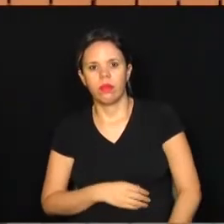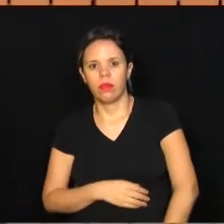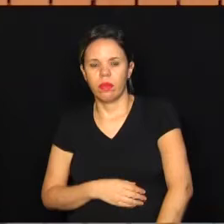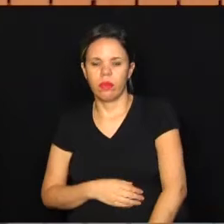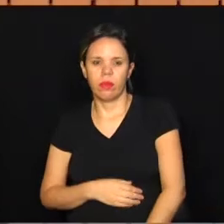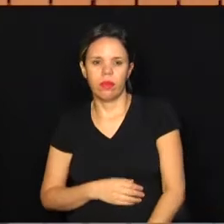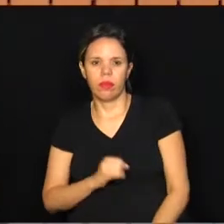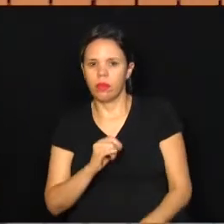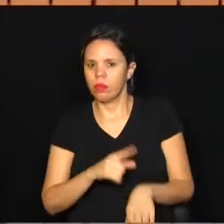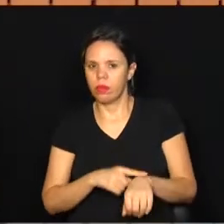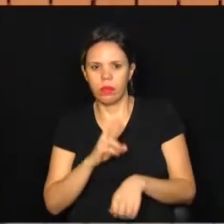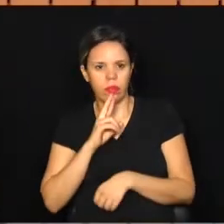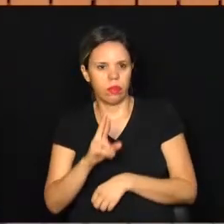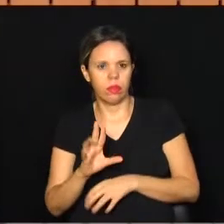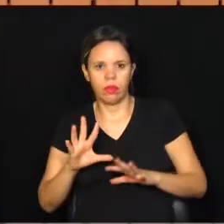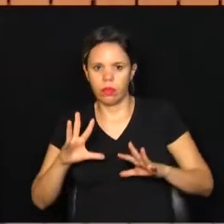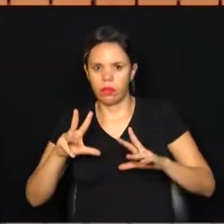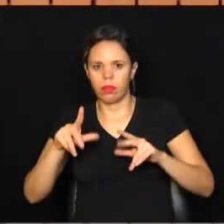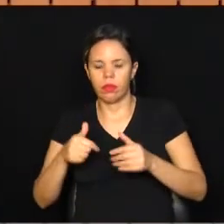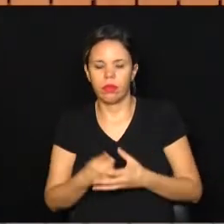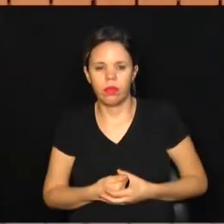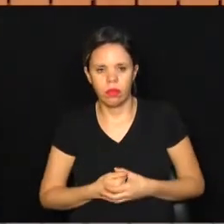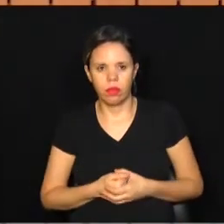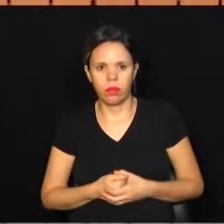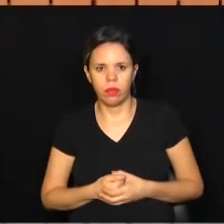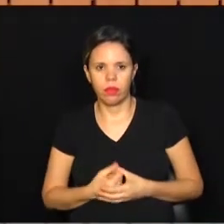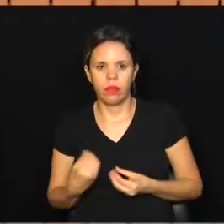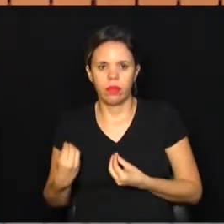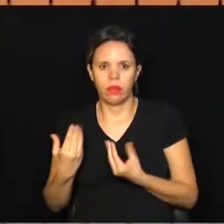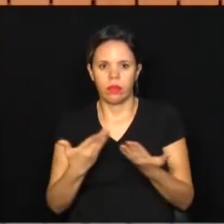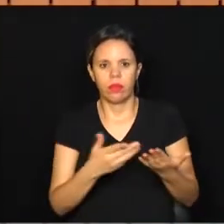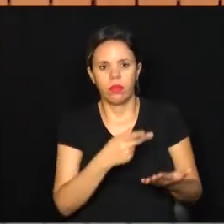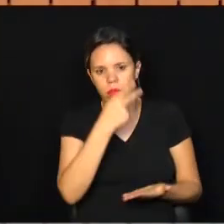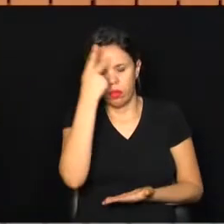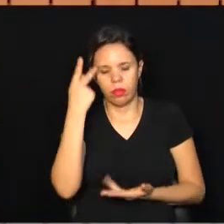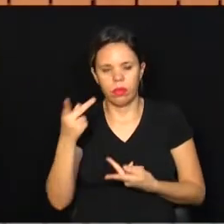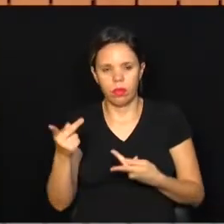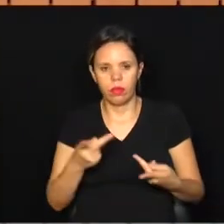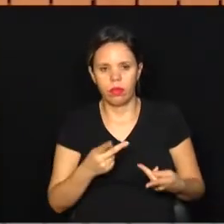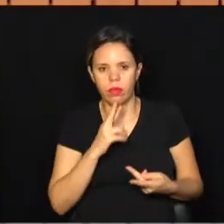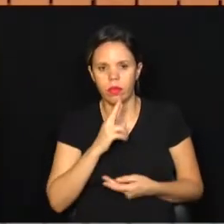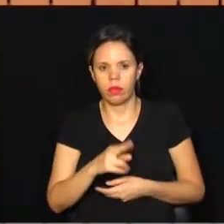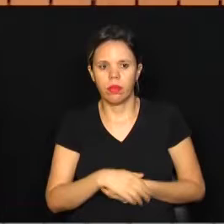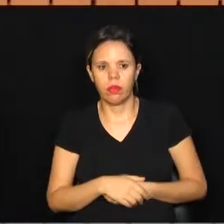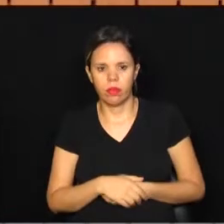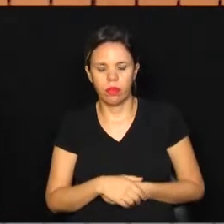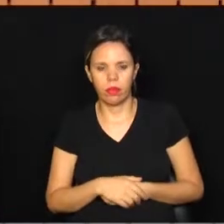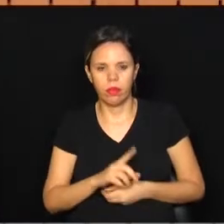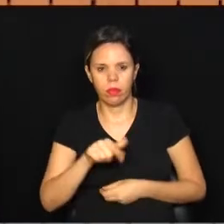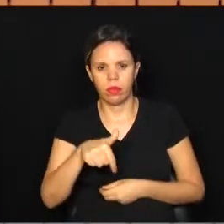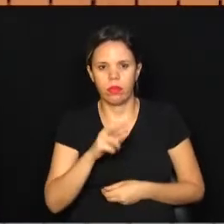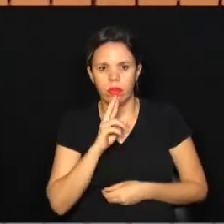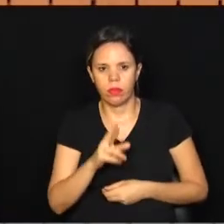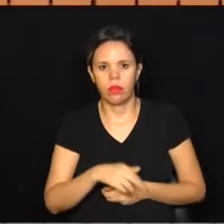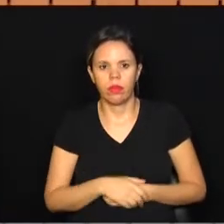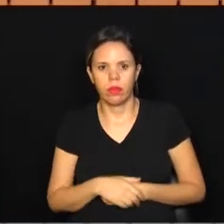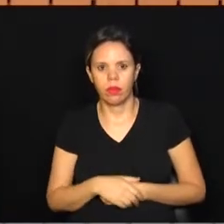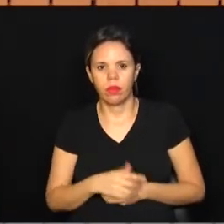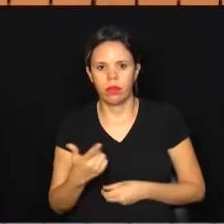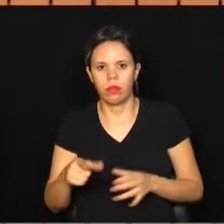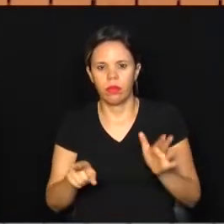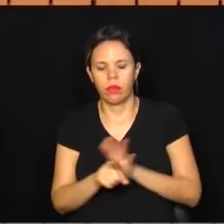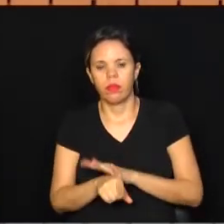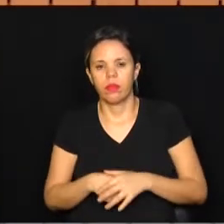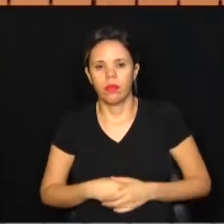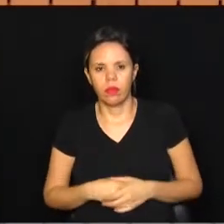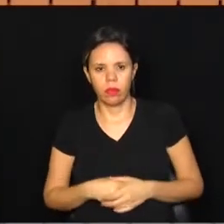Se não der tempo de responder a todas, a gente encaminha aqui para os nossos convidados para responderem depois. Ainda mais uma pergunta